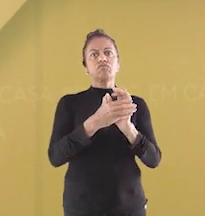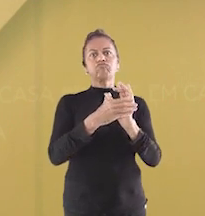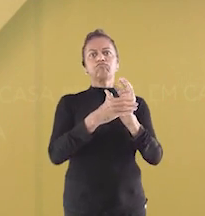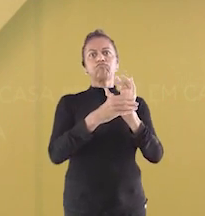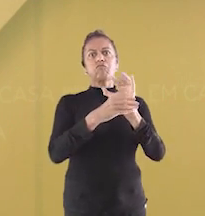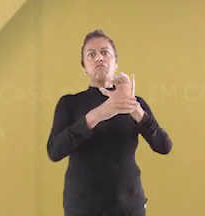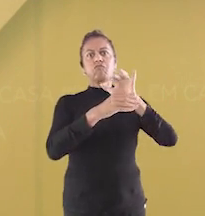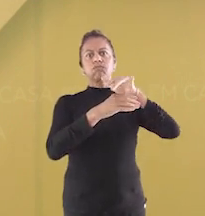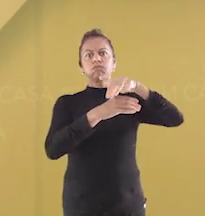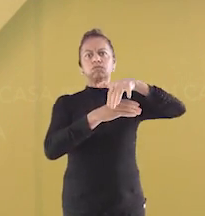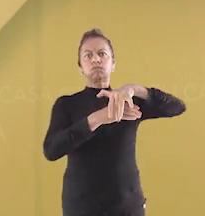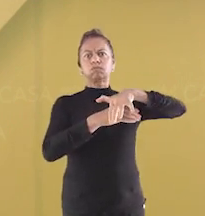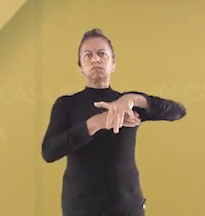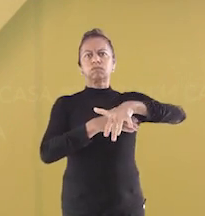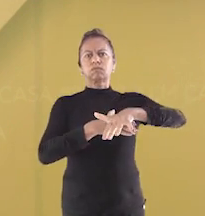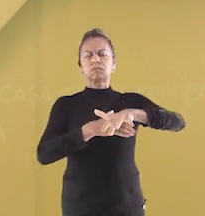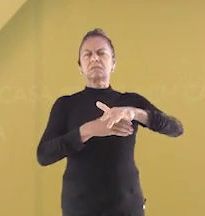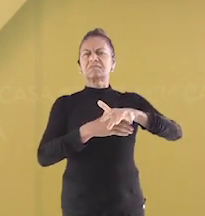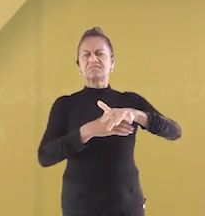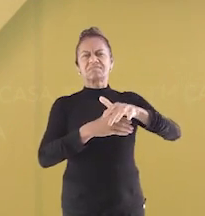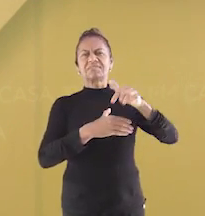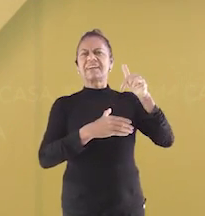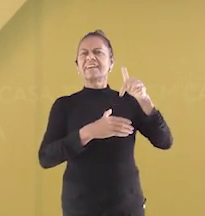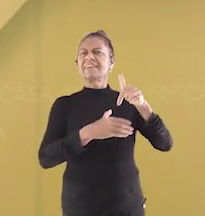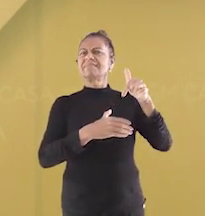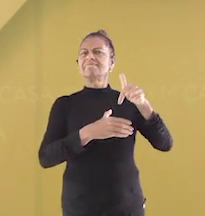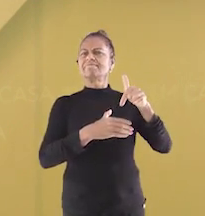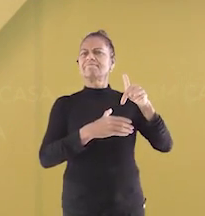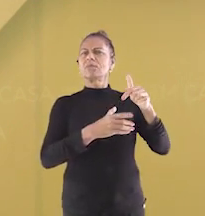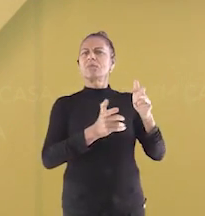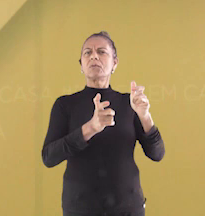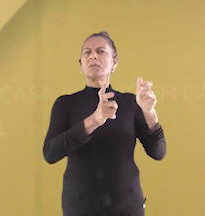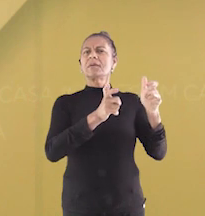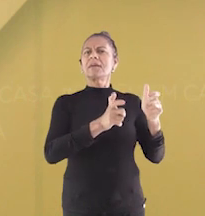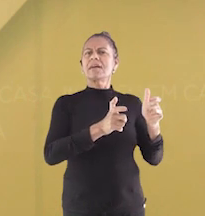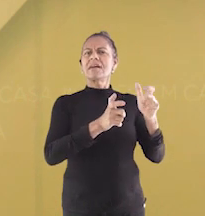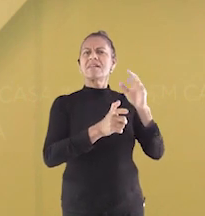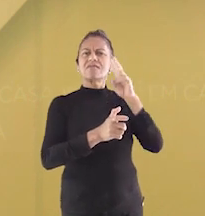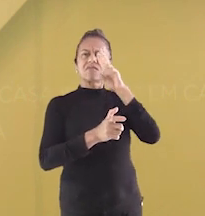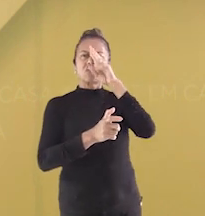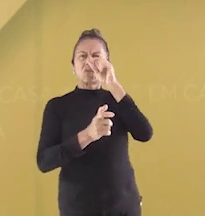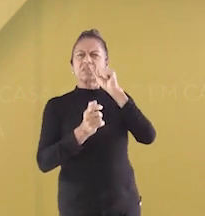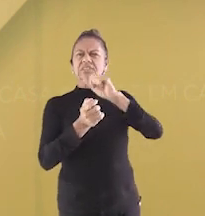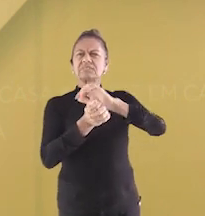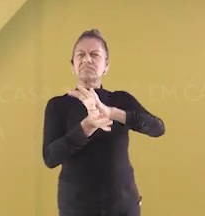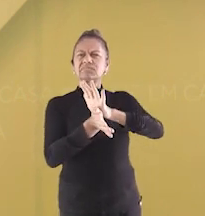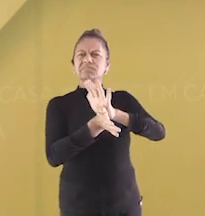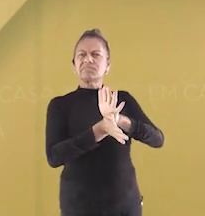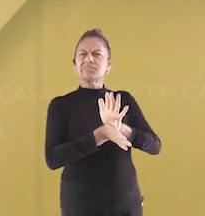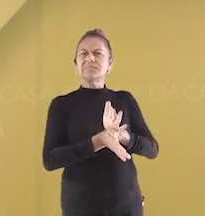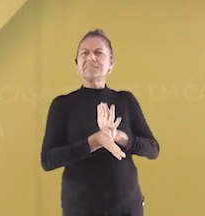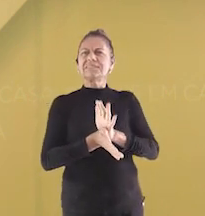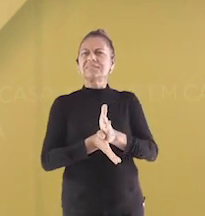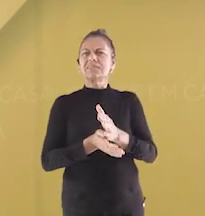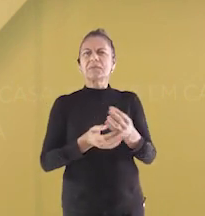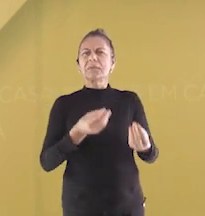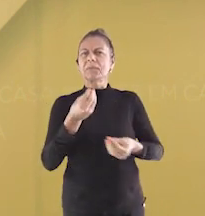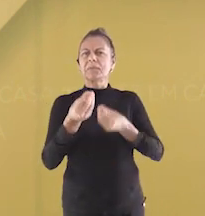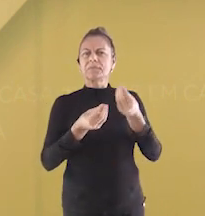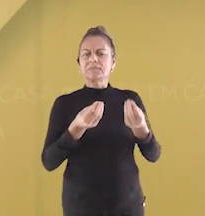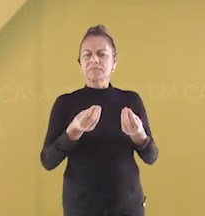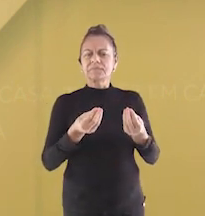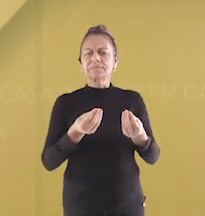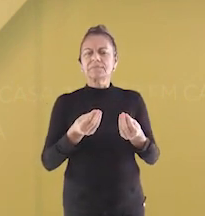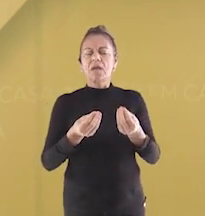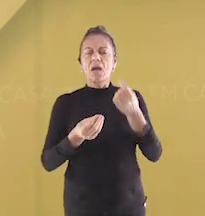um apocalipse, ou seja, o fim dos tempos. Mas de onde vem toda essa força